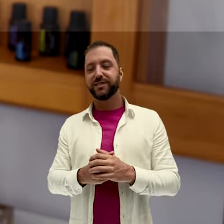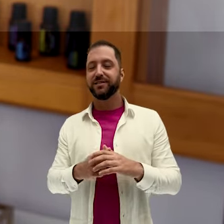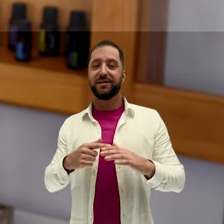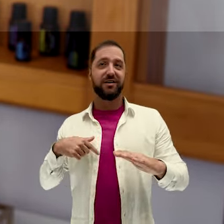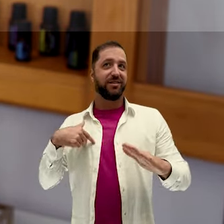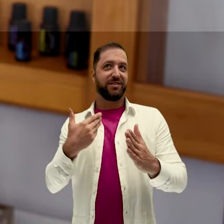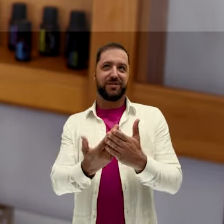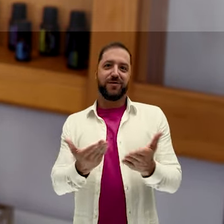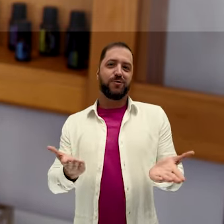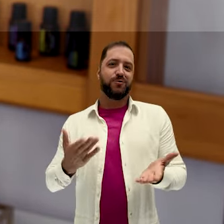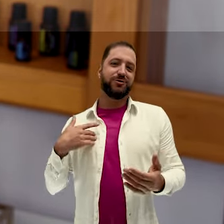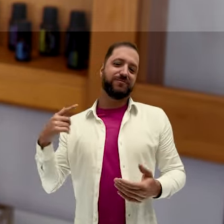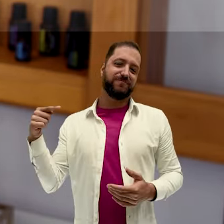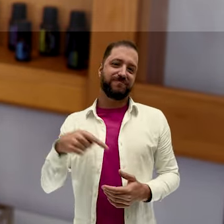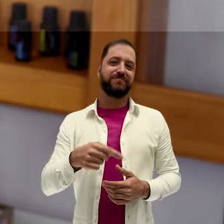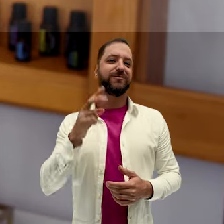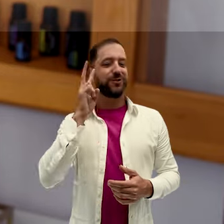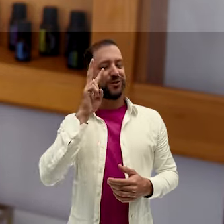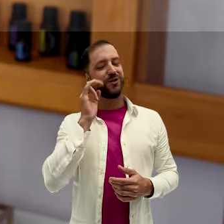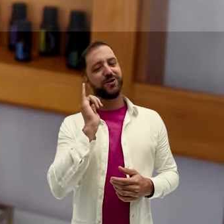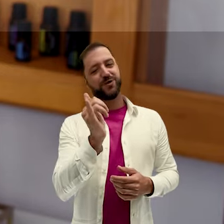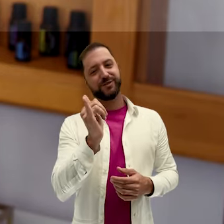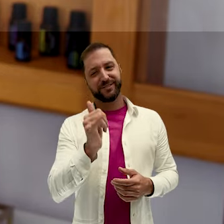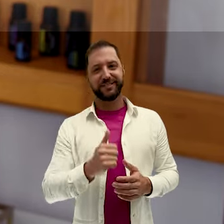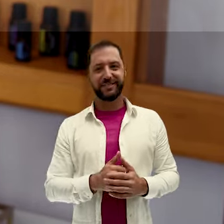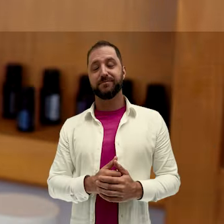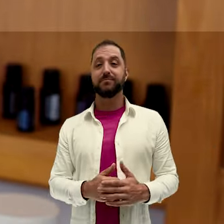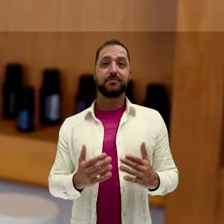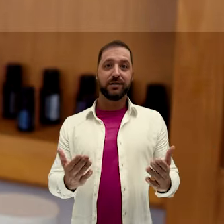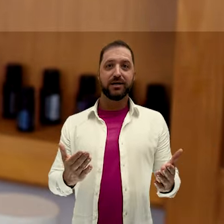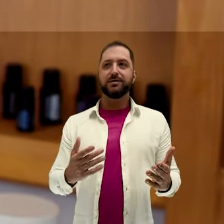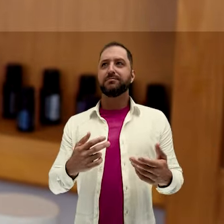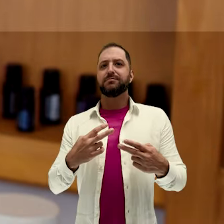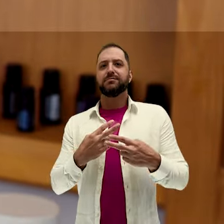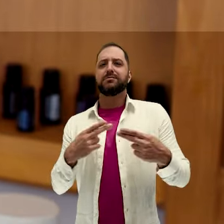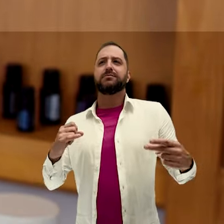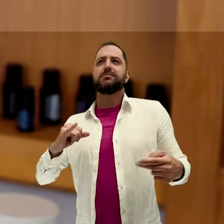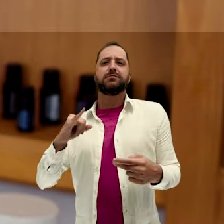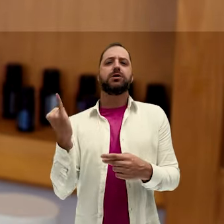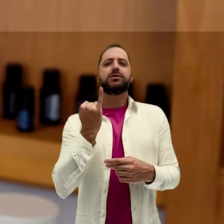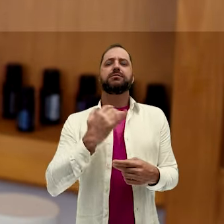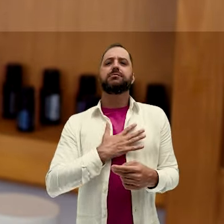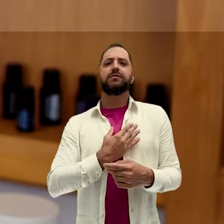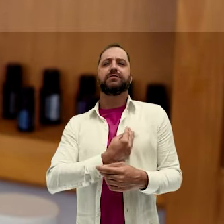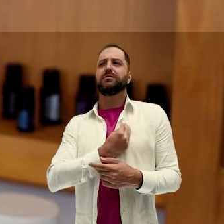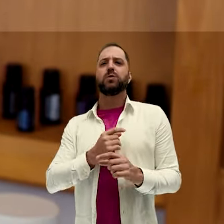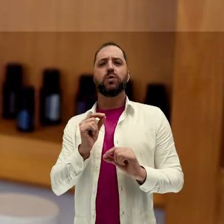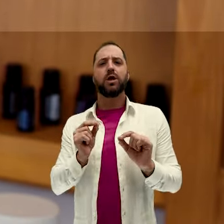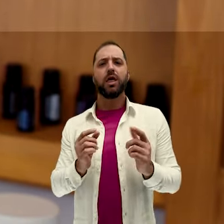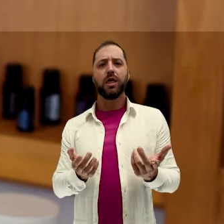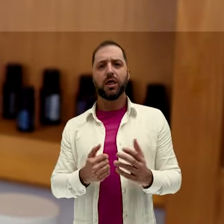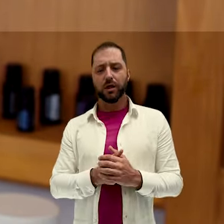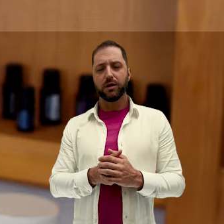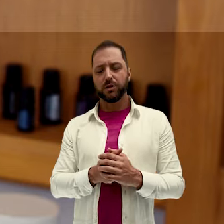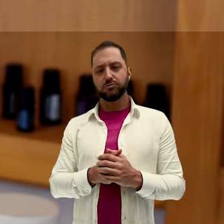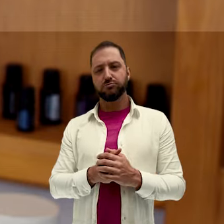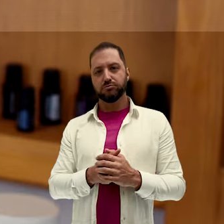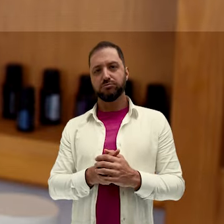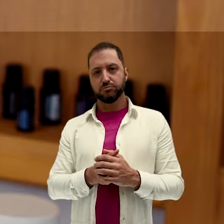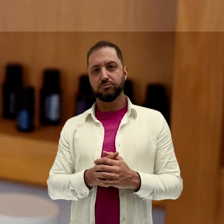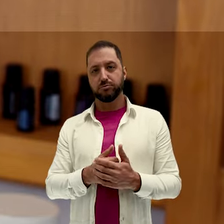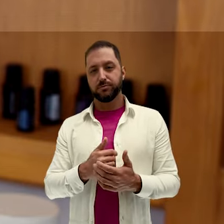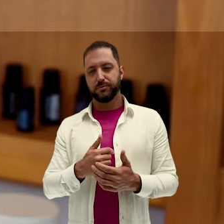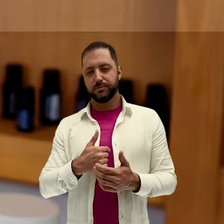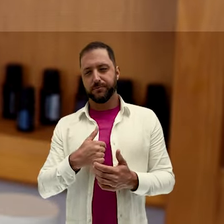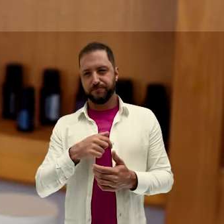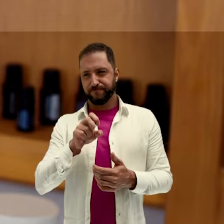para chegar hoje aqui e estar contando essa história para você. Mas o que foi de tão importante na minha vida? Eu